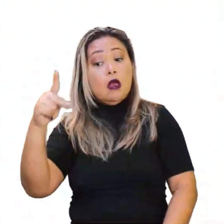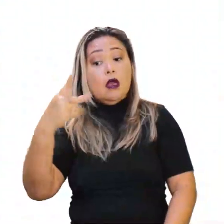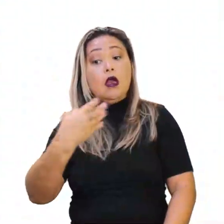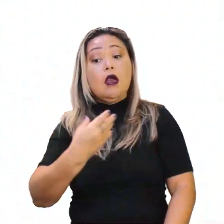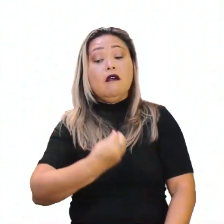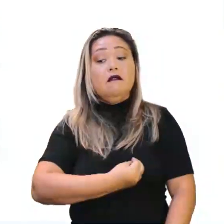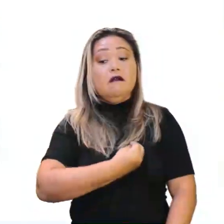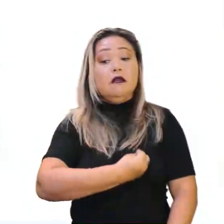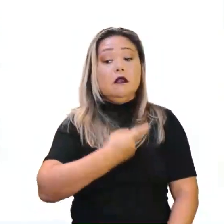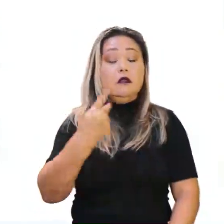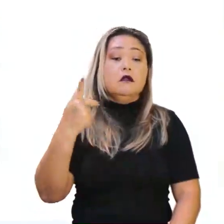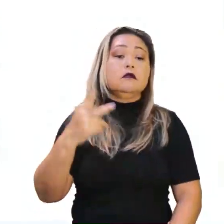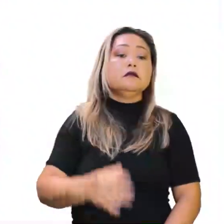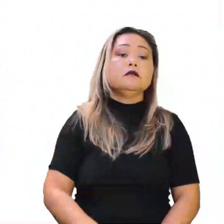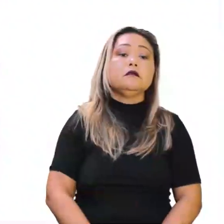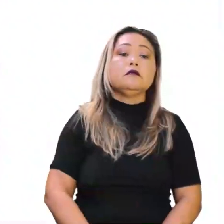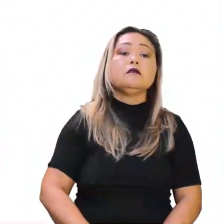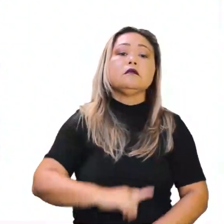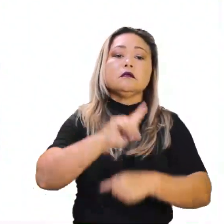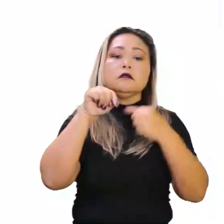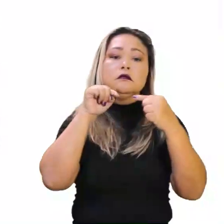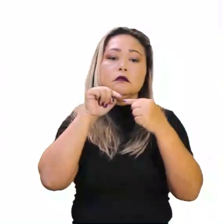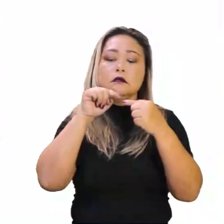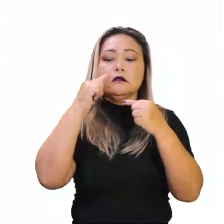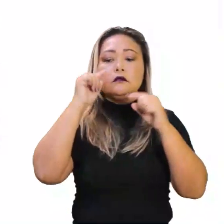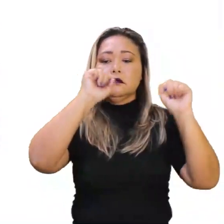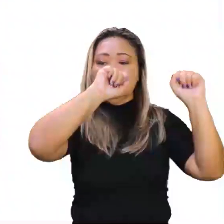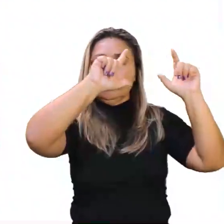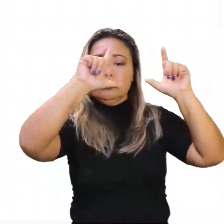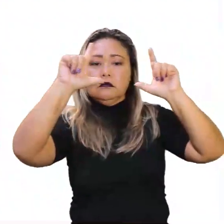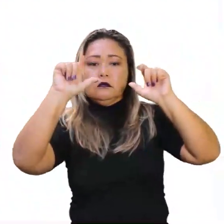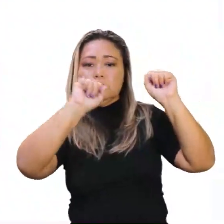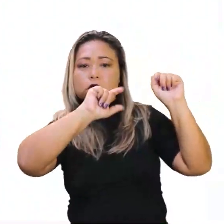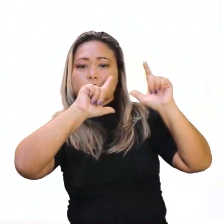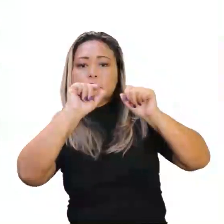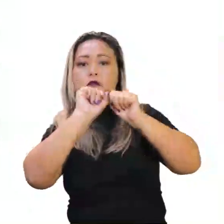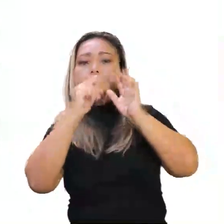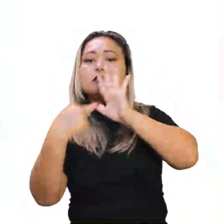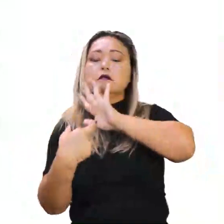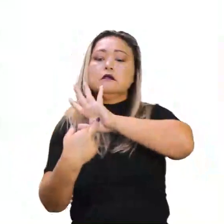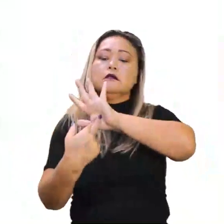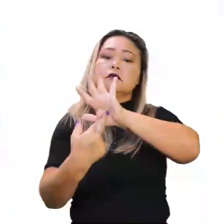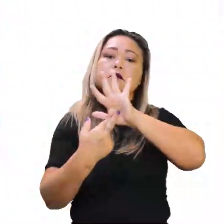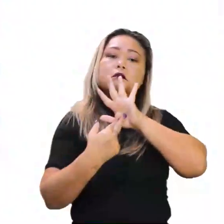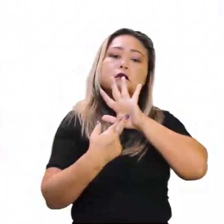vamos às alternativas. Em função do que vocês viram ali na charge, né?